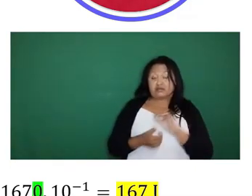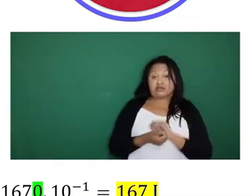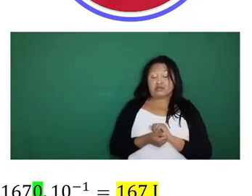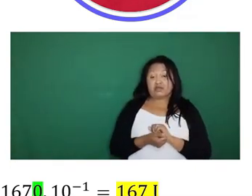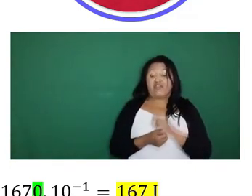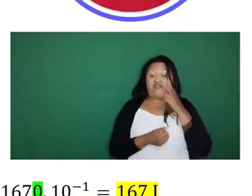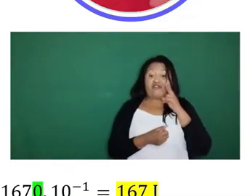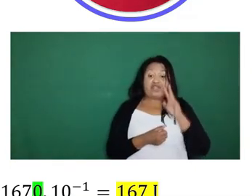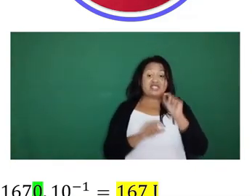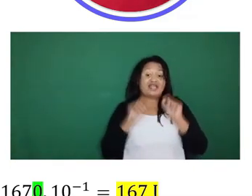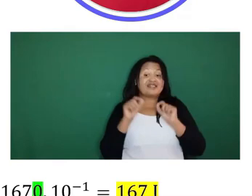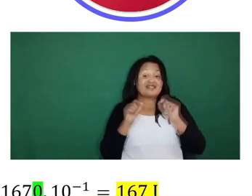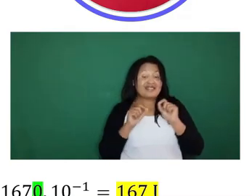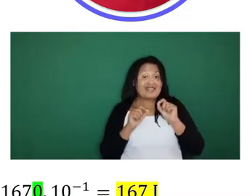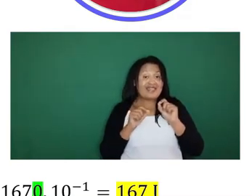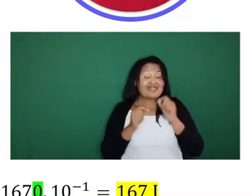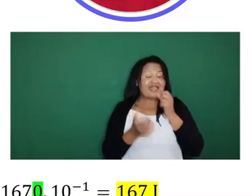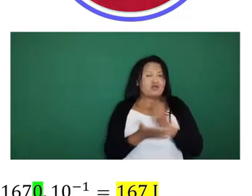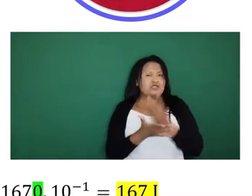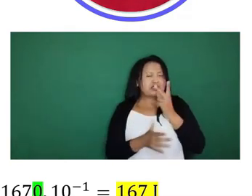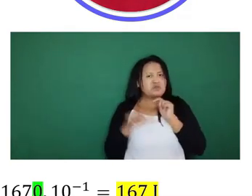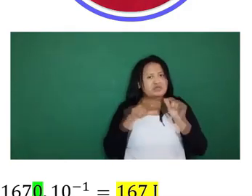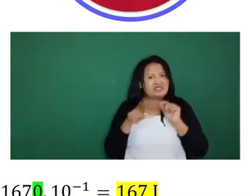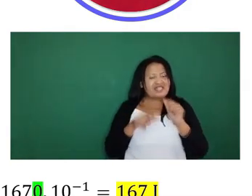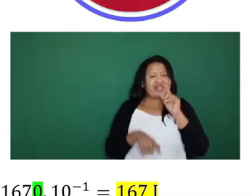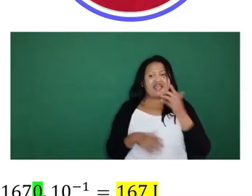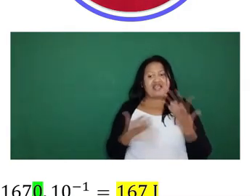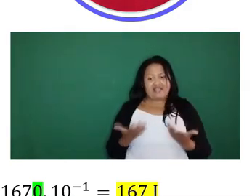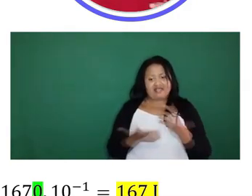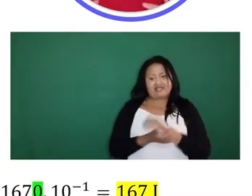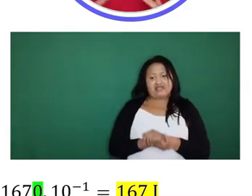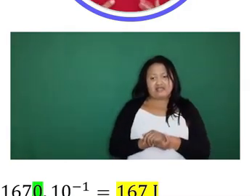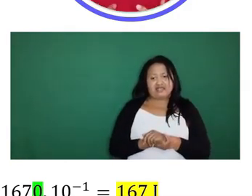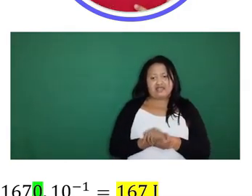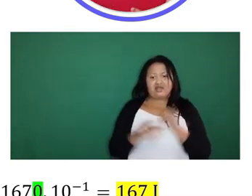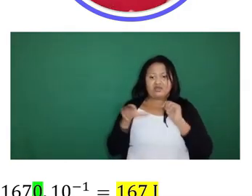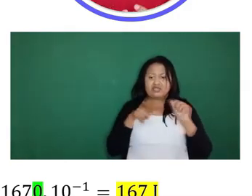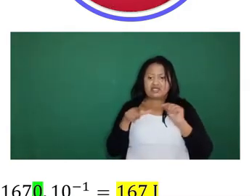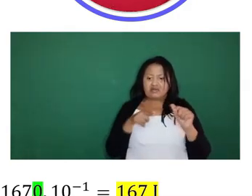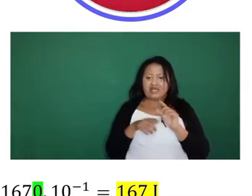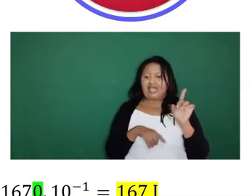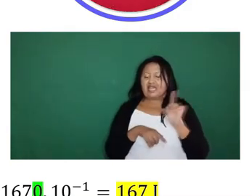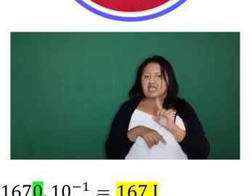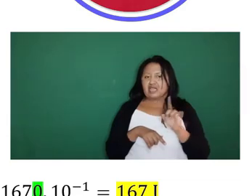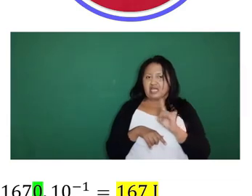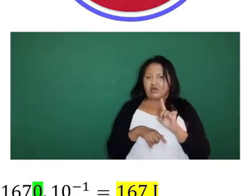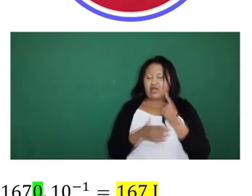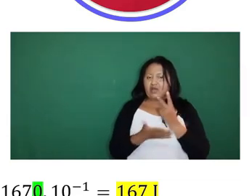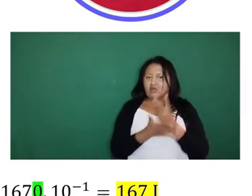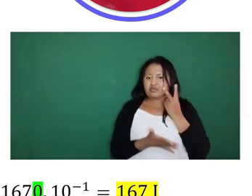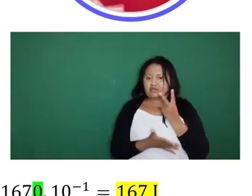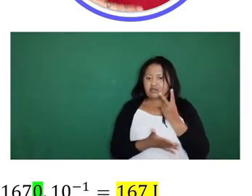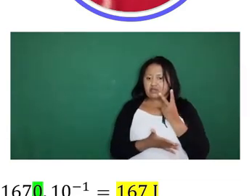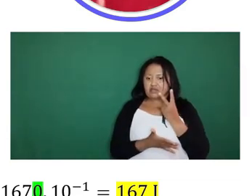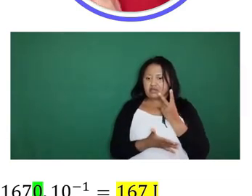veja que Quem realiza Esse trabalho é algo então o trabalho não foi realizado